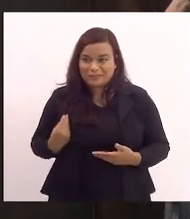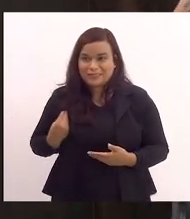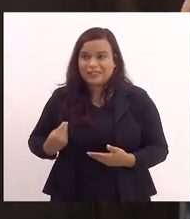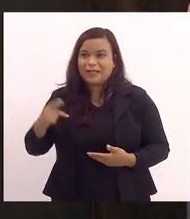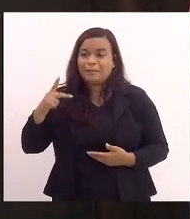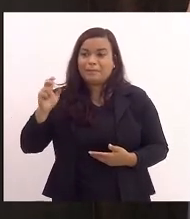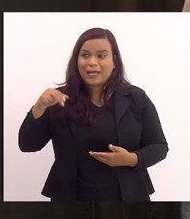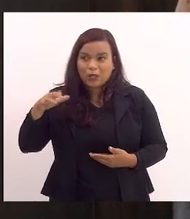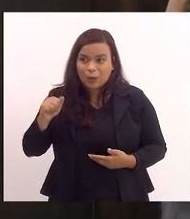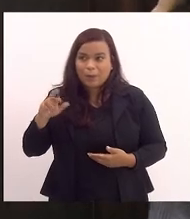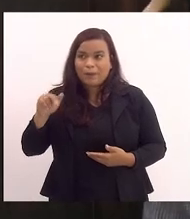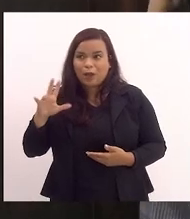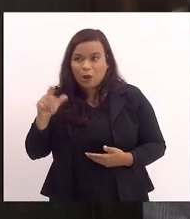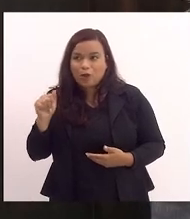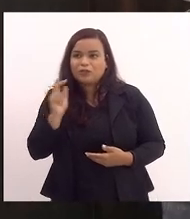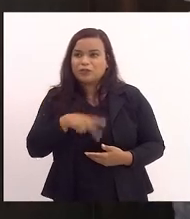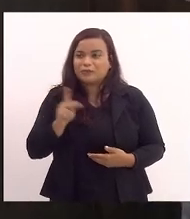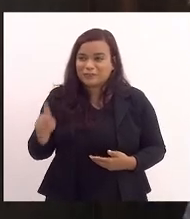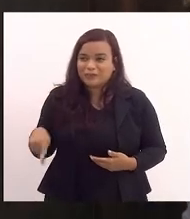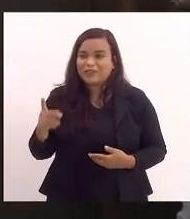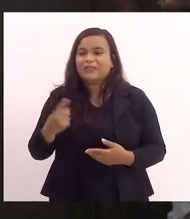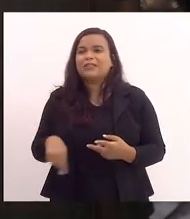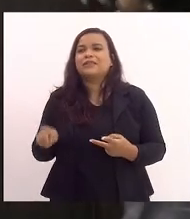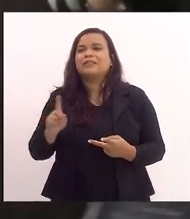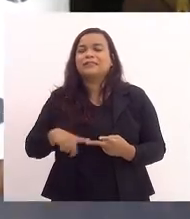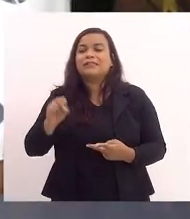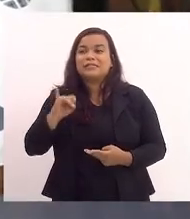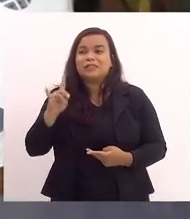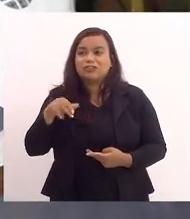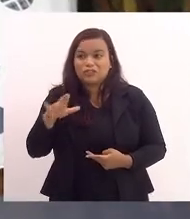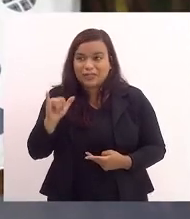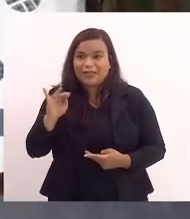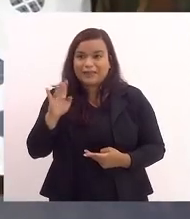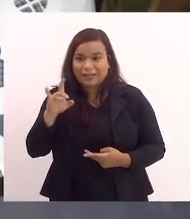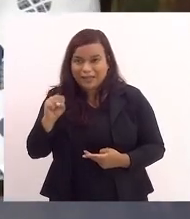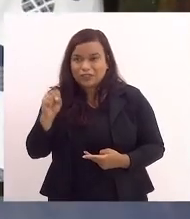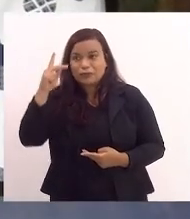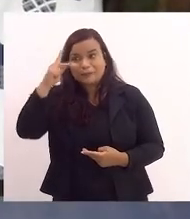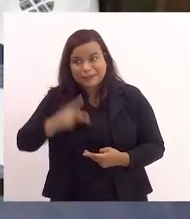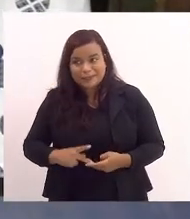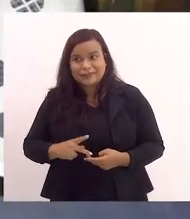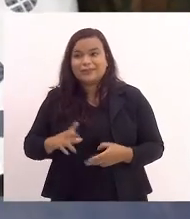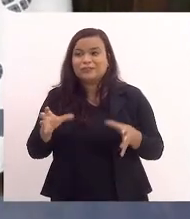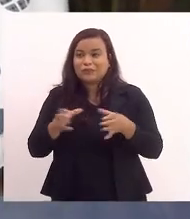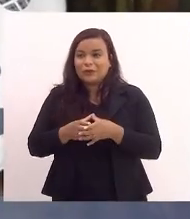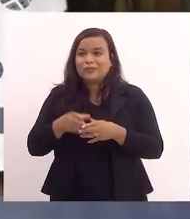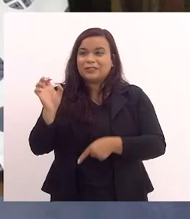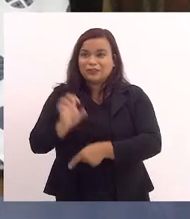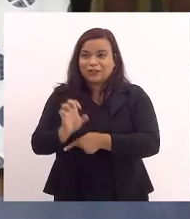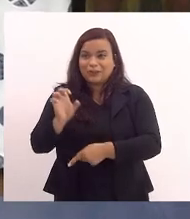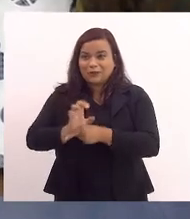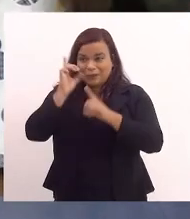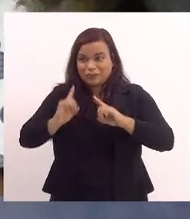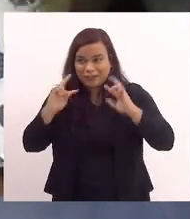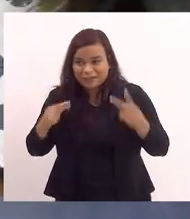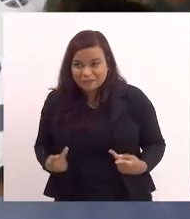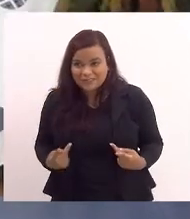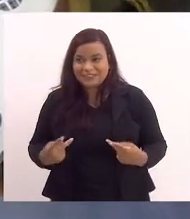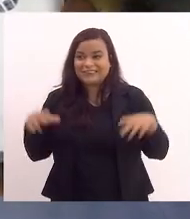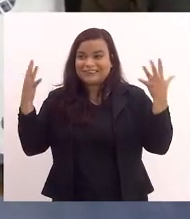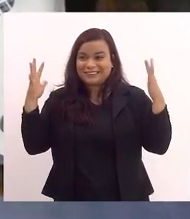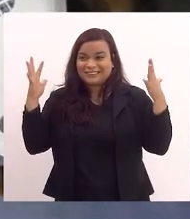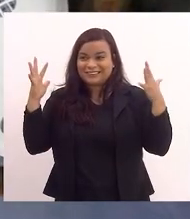Paloma Rocha, professora. Sidney Telles, meu querido presidente do Conselho Estadual de Direitos Humanos.